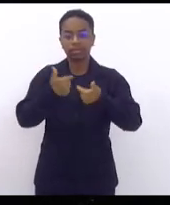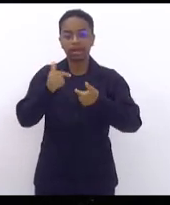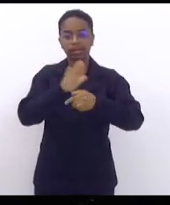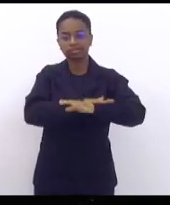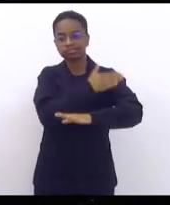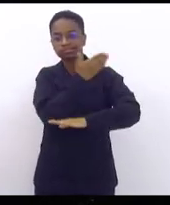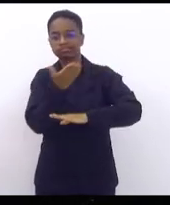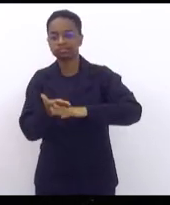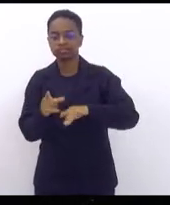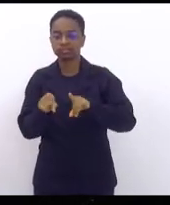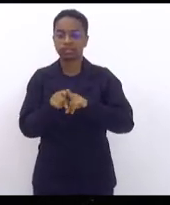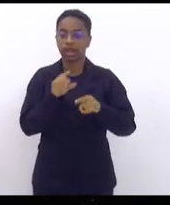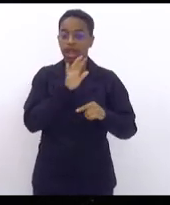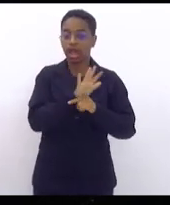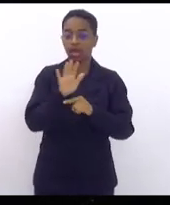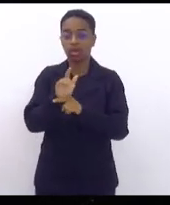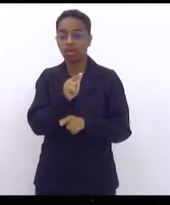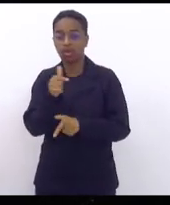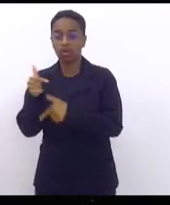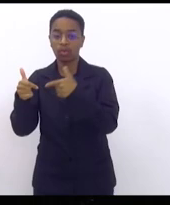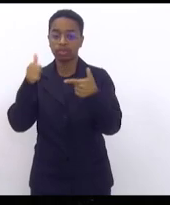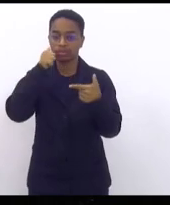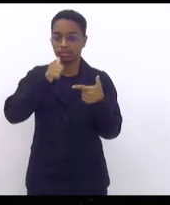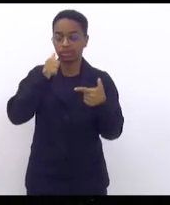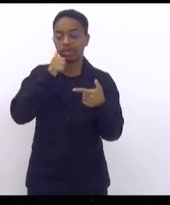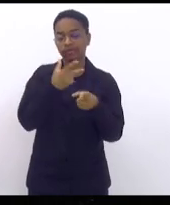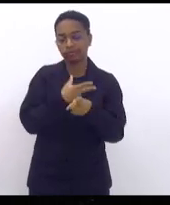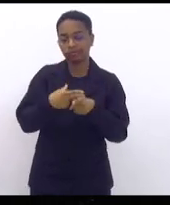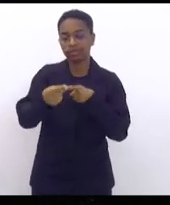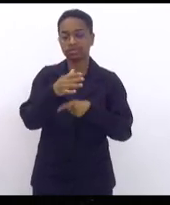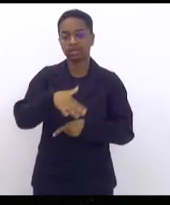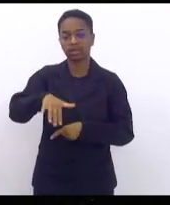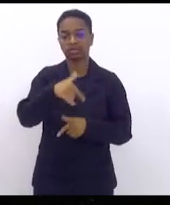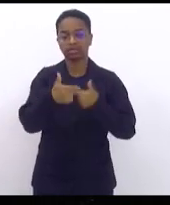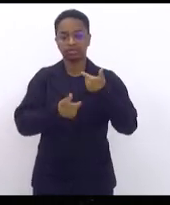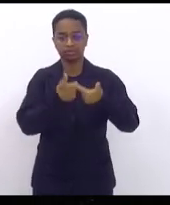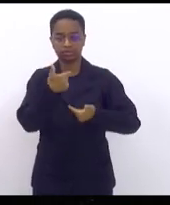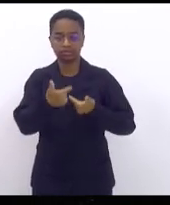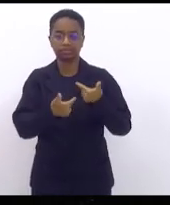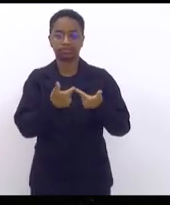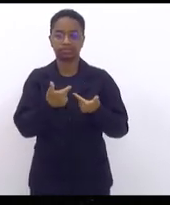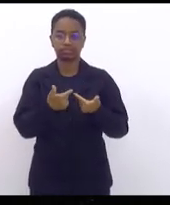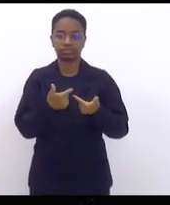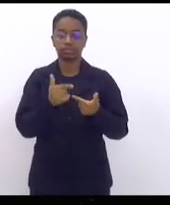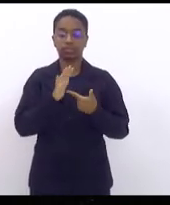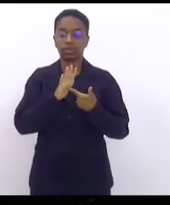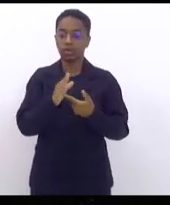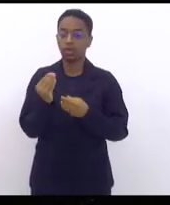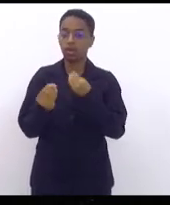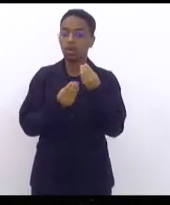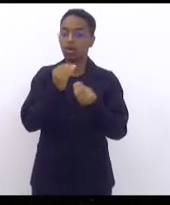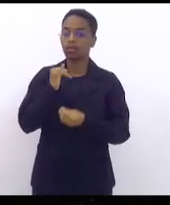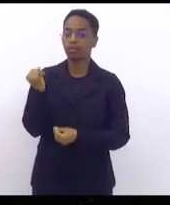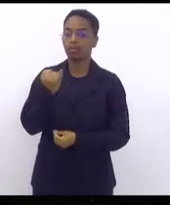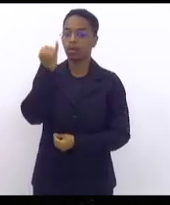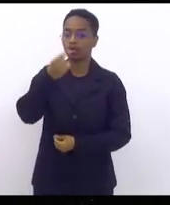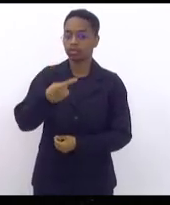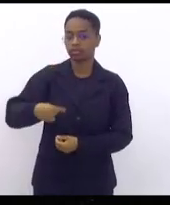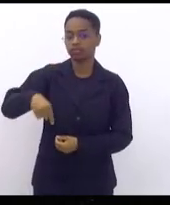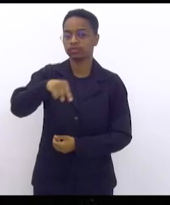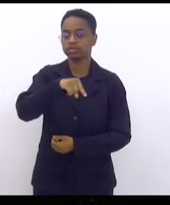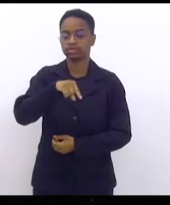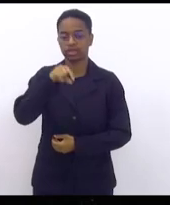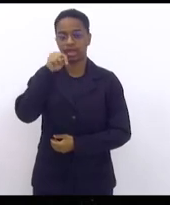trabalho, ajuda outras mulheres a vencerem no mercado de trabalho. A importância de vocês na história